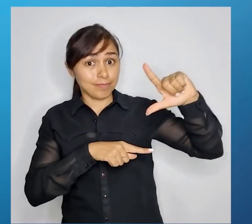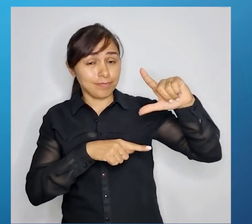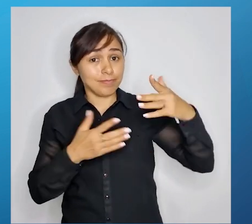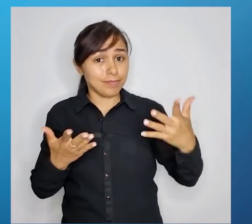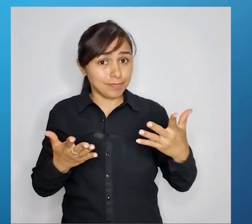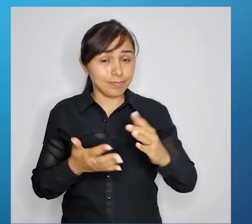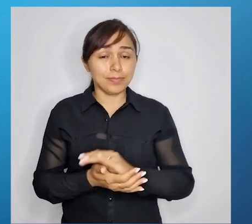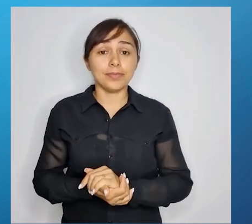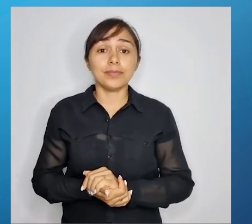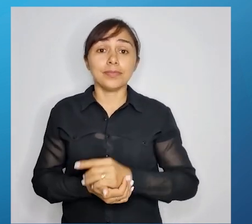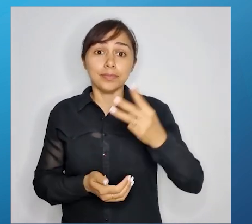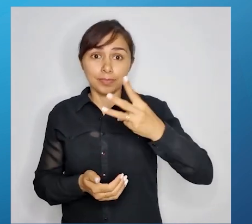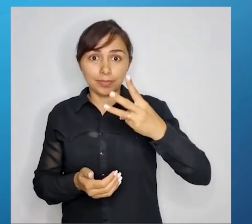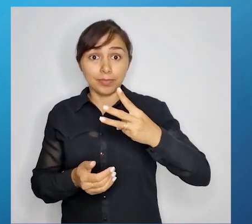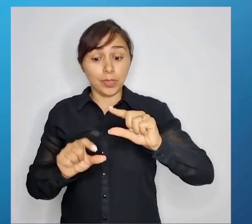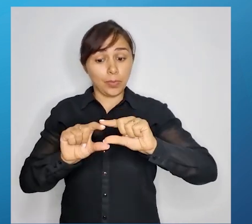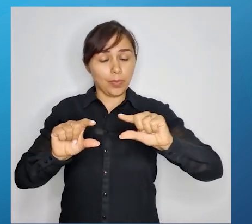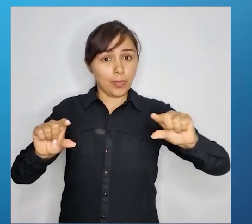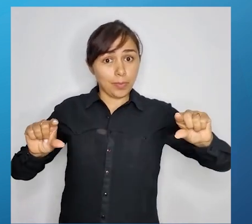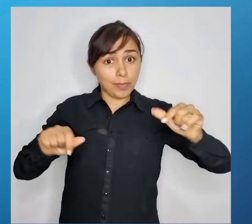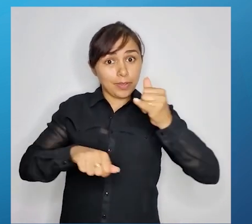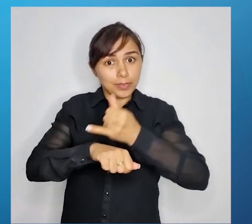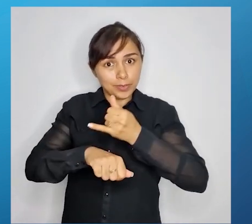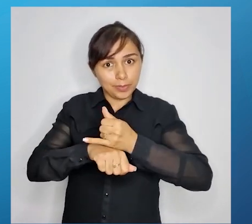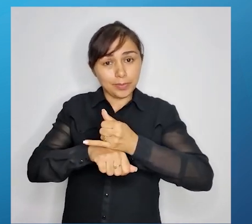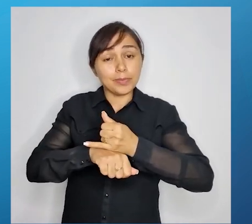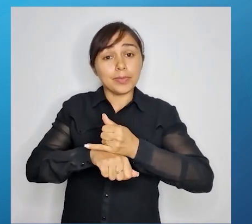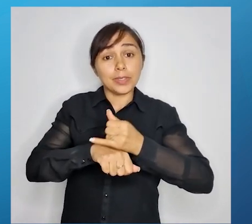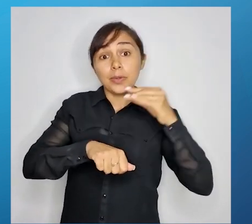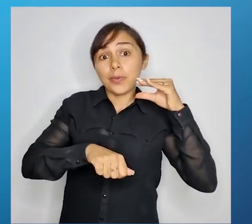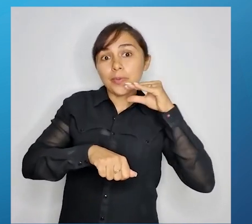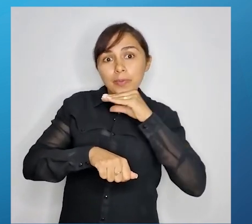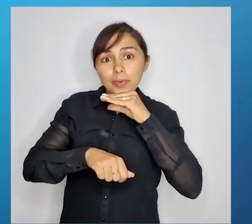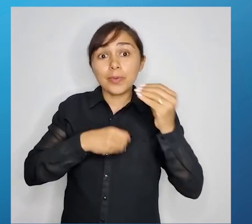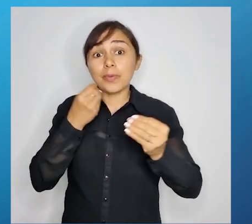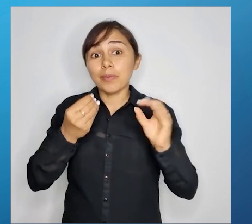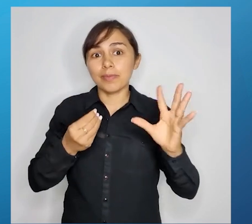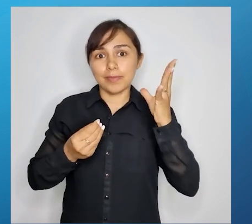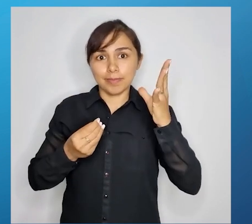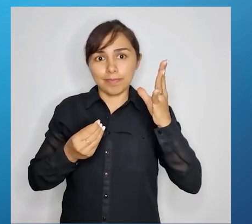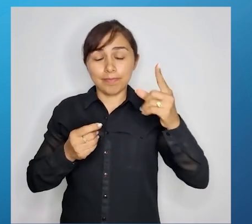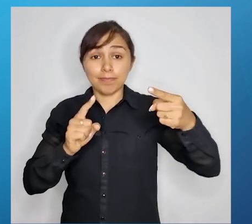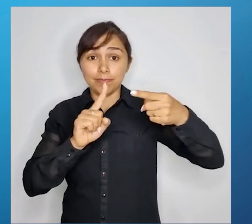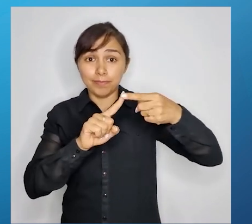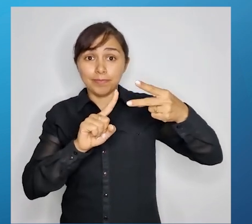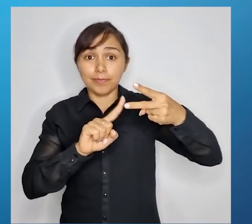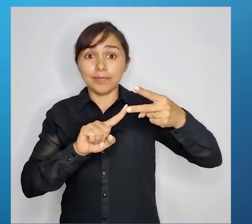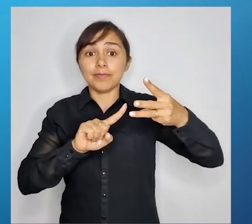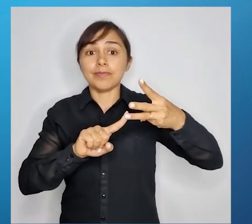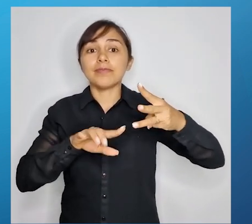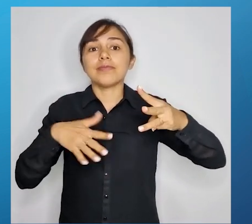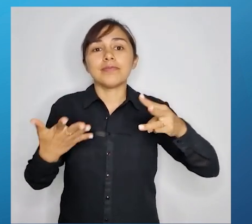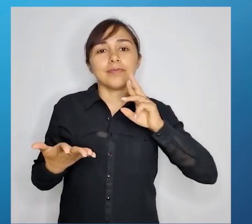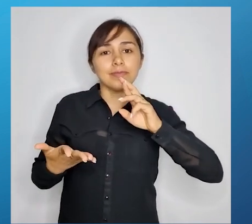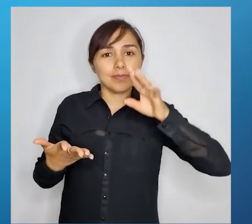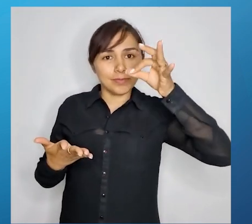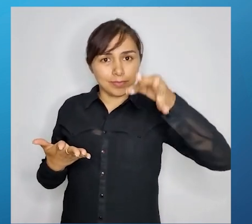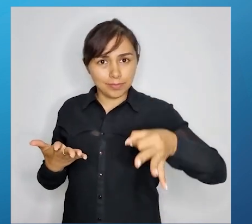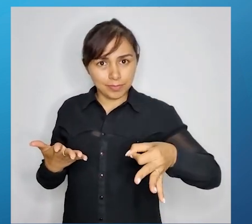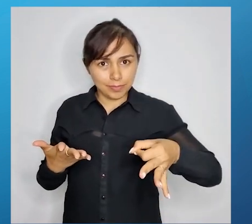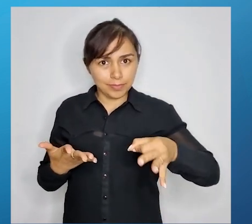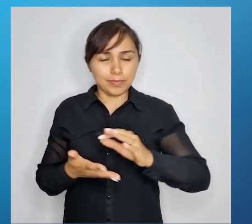numa extremidade, a propagação do calor se dá por convecção, radiação, condução. Qual é a nossa resposta